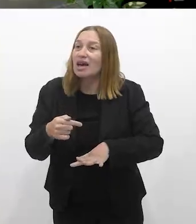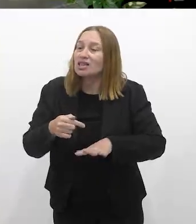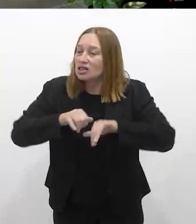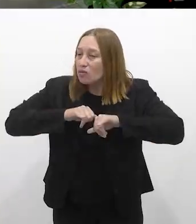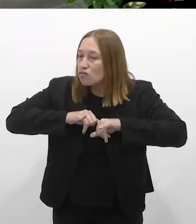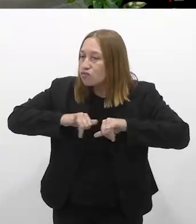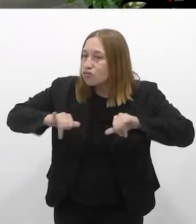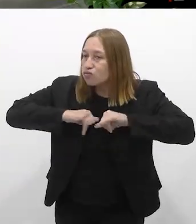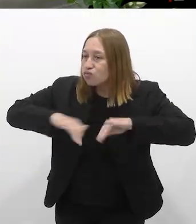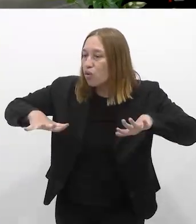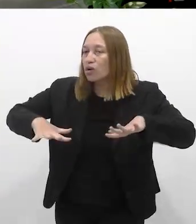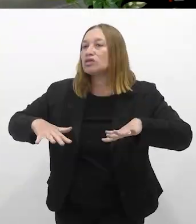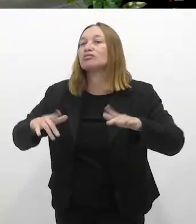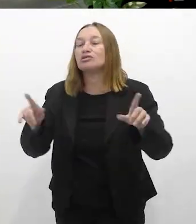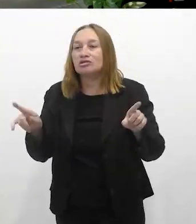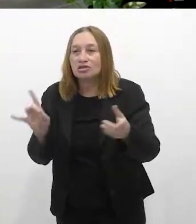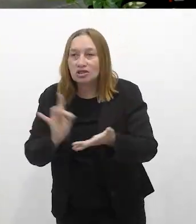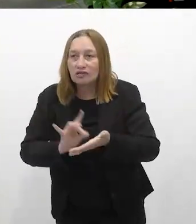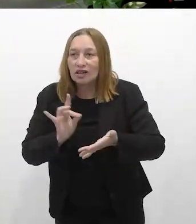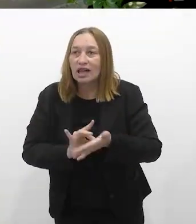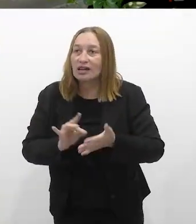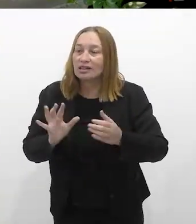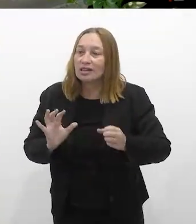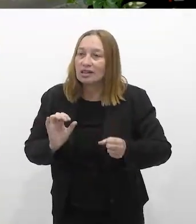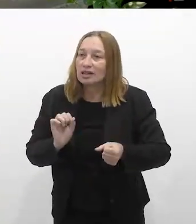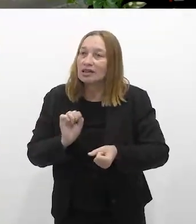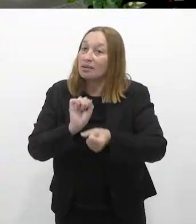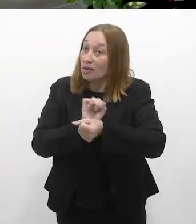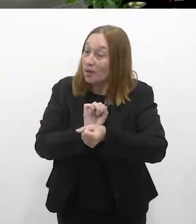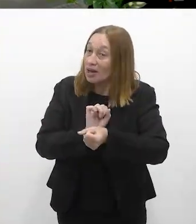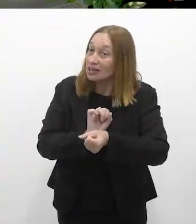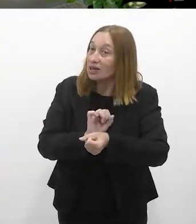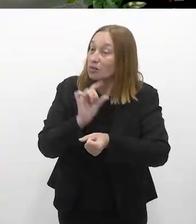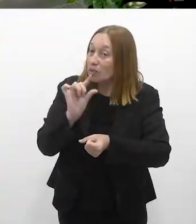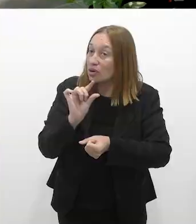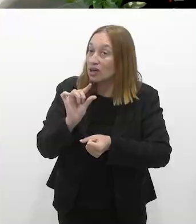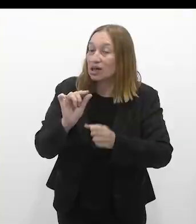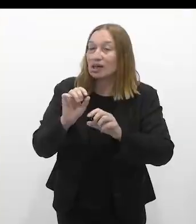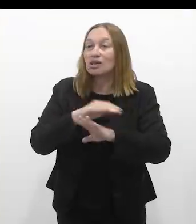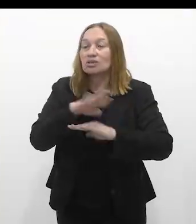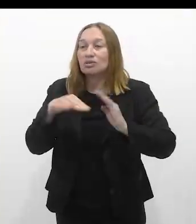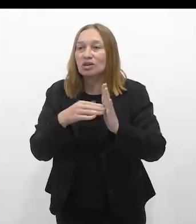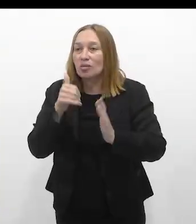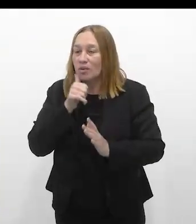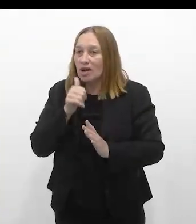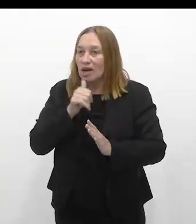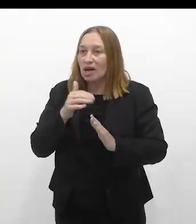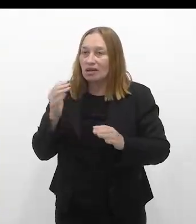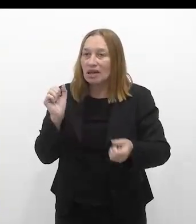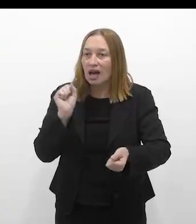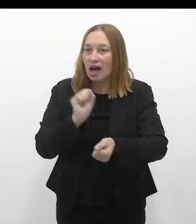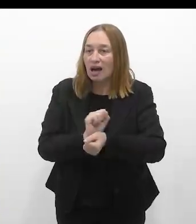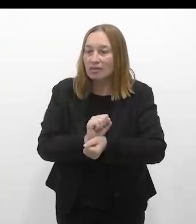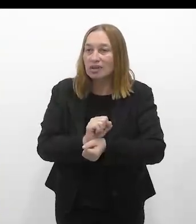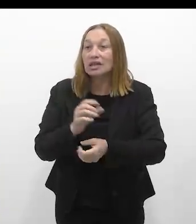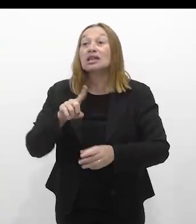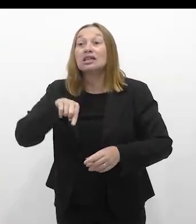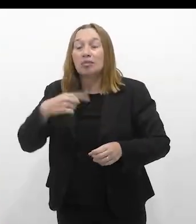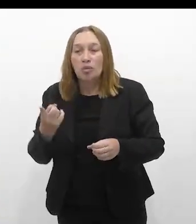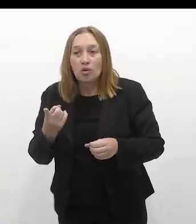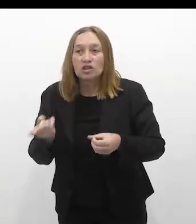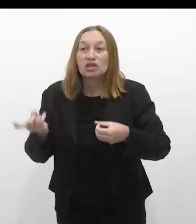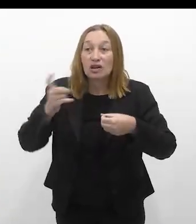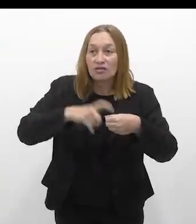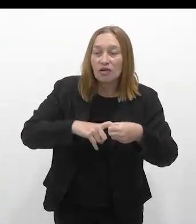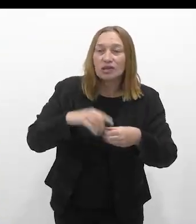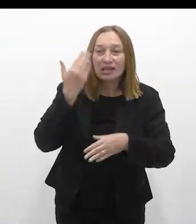para passar informação mesmo, tá? Segura essa informação. Toda Mulher faz uma pausa rápida. Na volta a gente